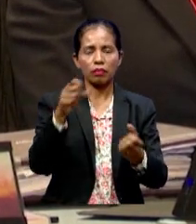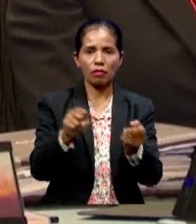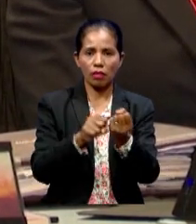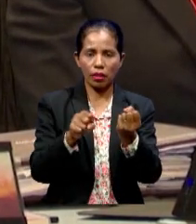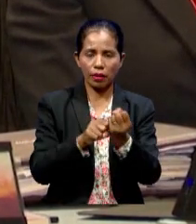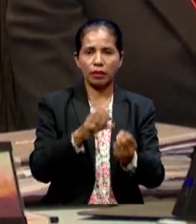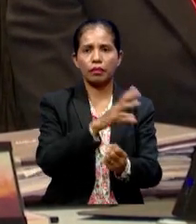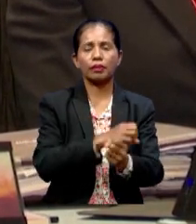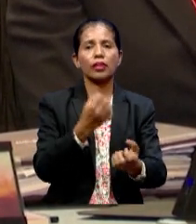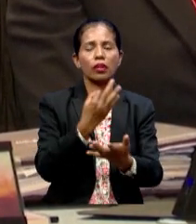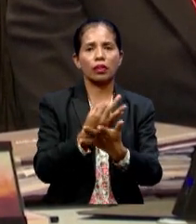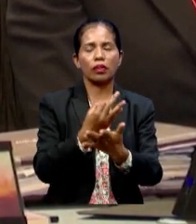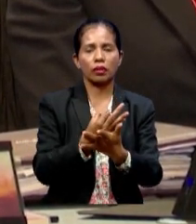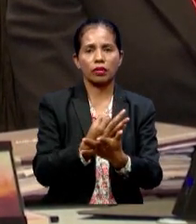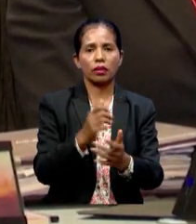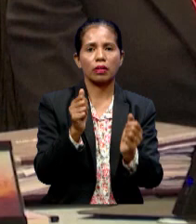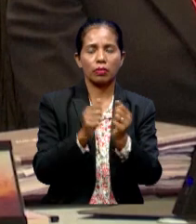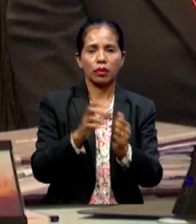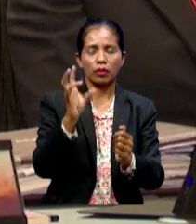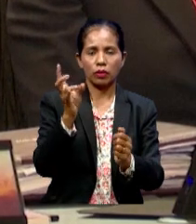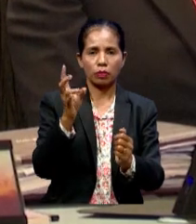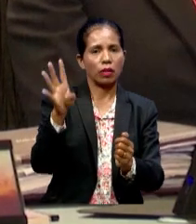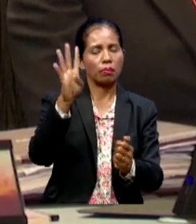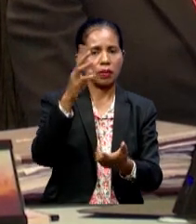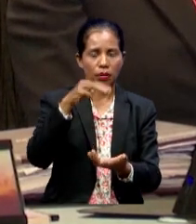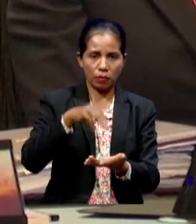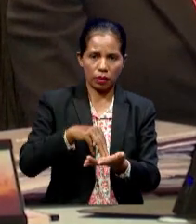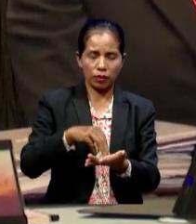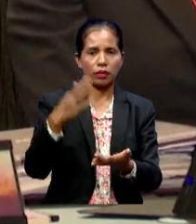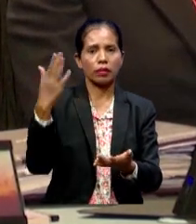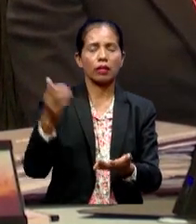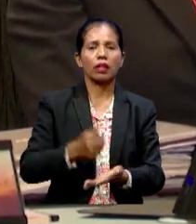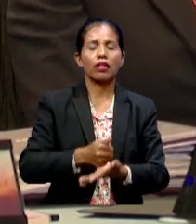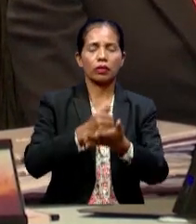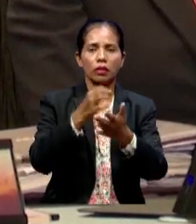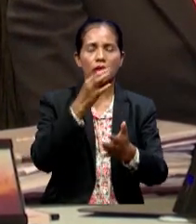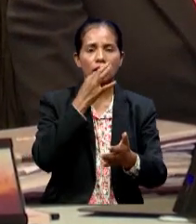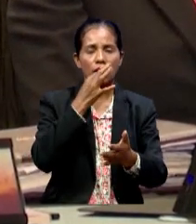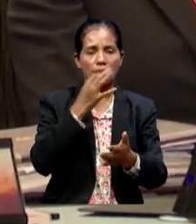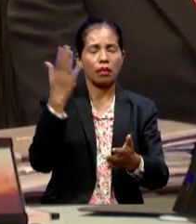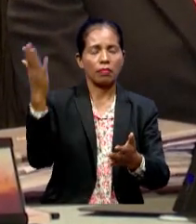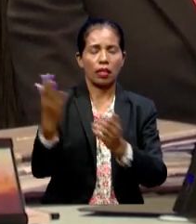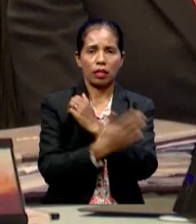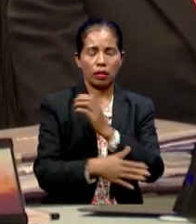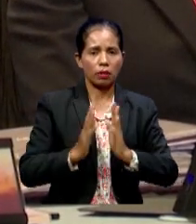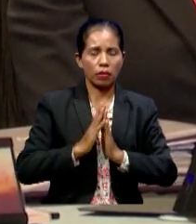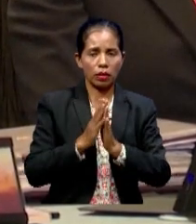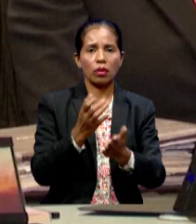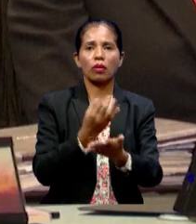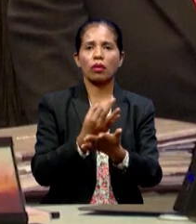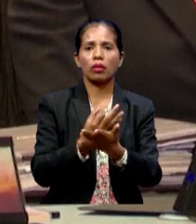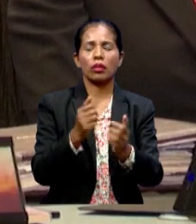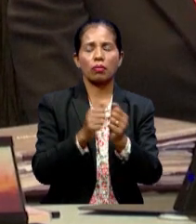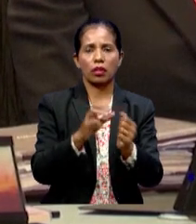mais ou menos $100 americano tocam hito no Rosinhat e ajuda humanitário ba região, inclui $100 montante tocam